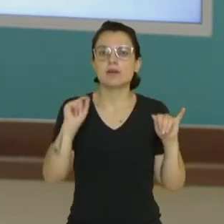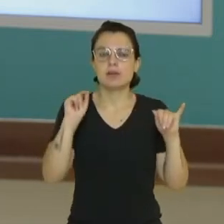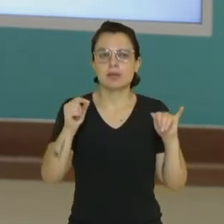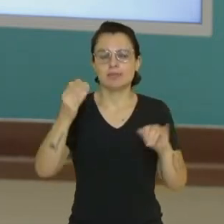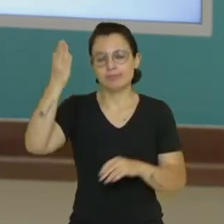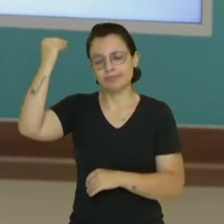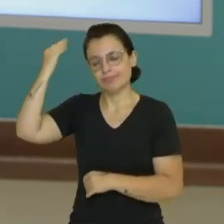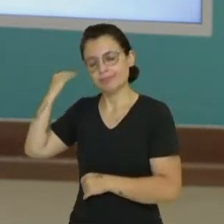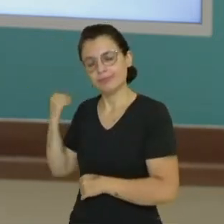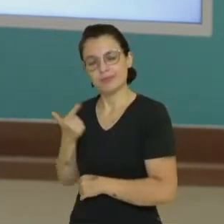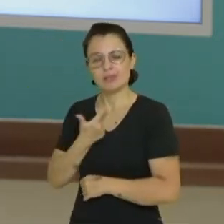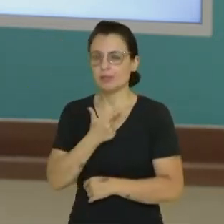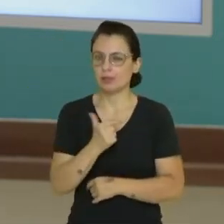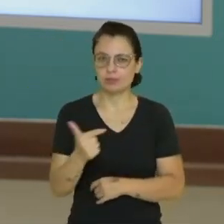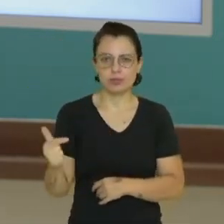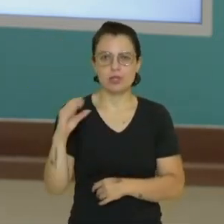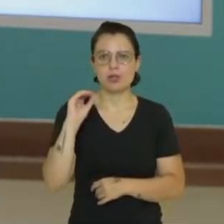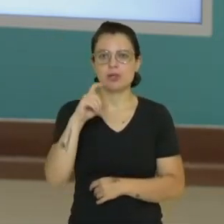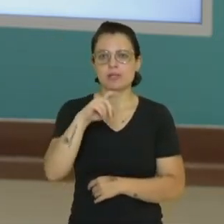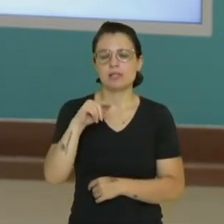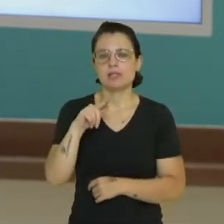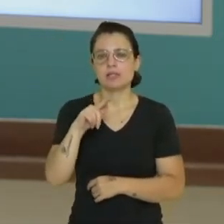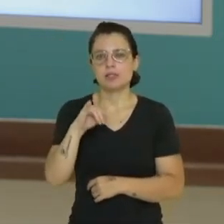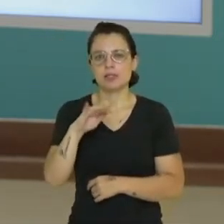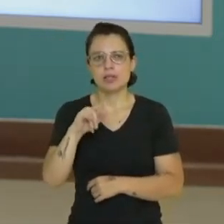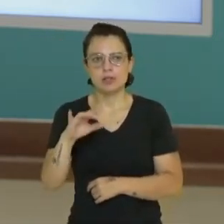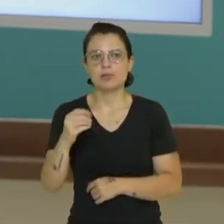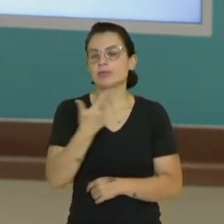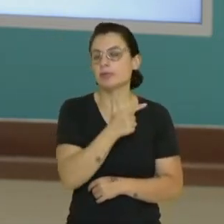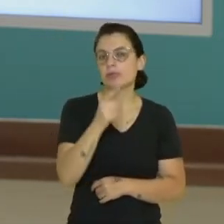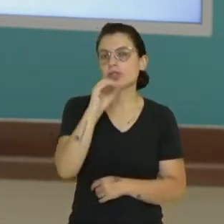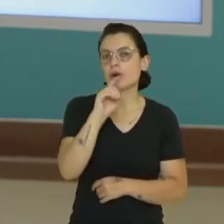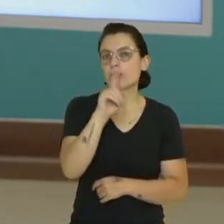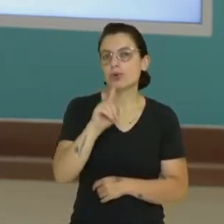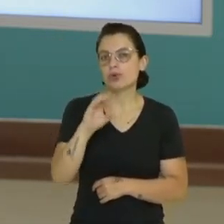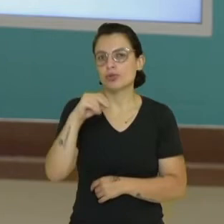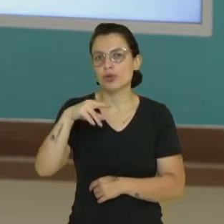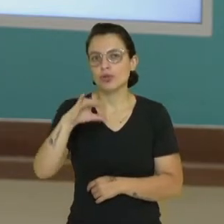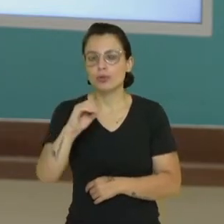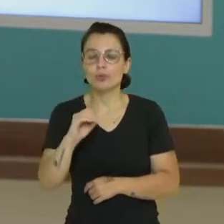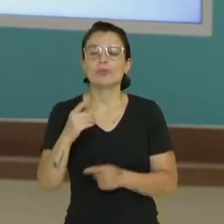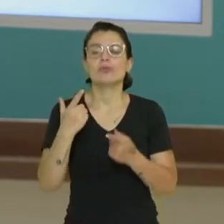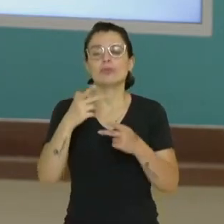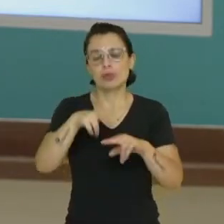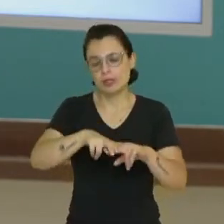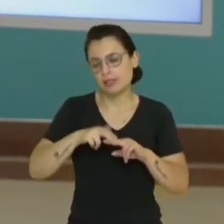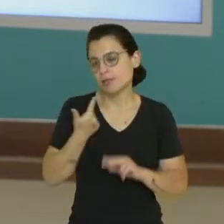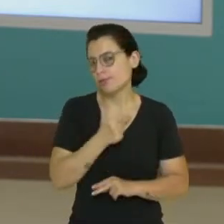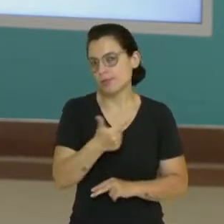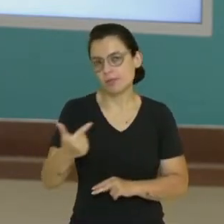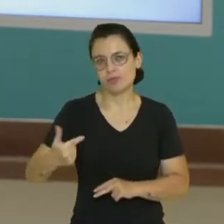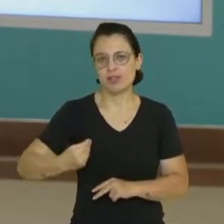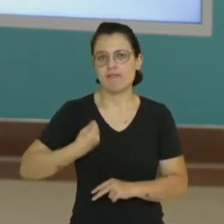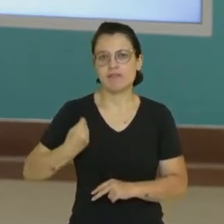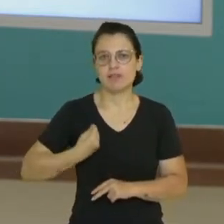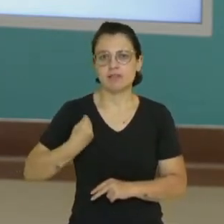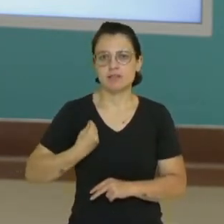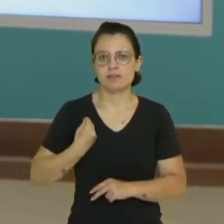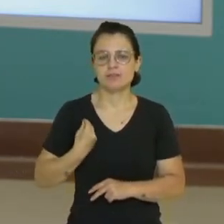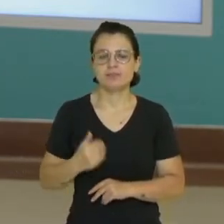não tínhamos oxigênio, não tínhamos o ozônio, por isso a vida não poderia se